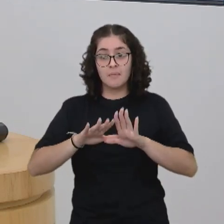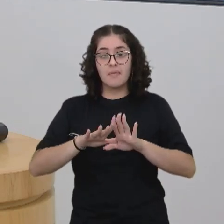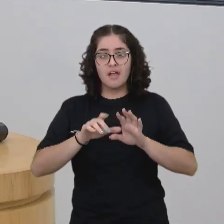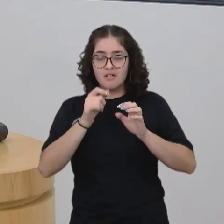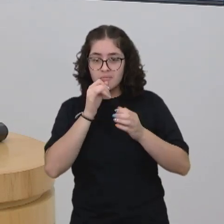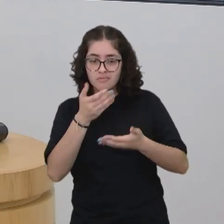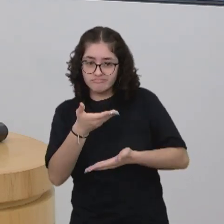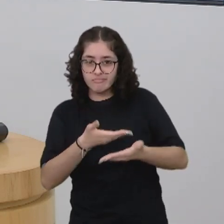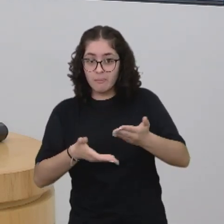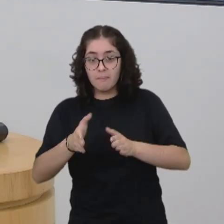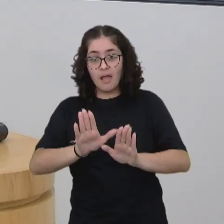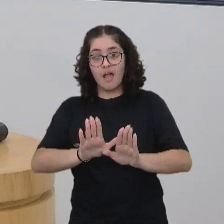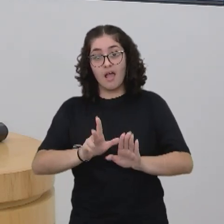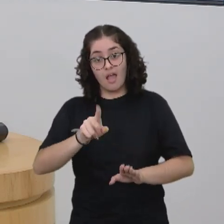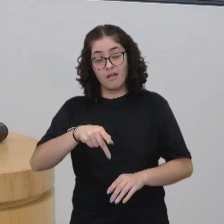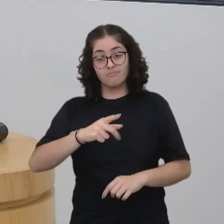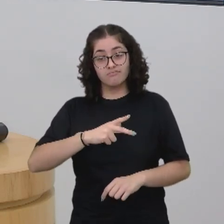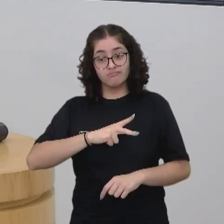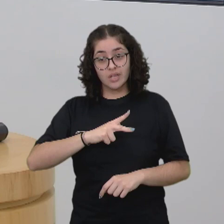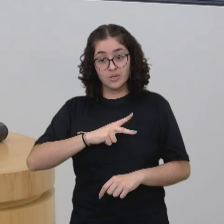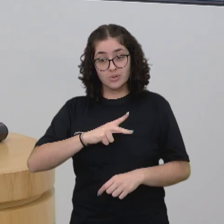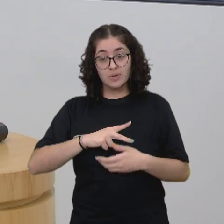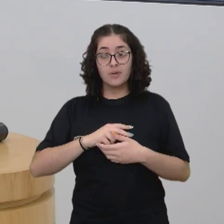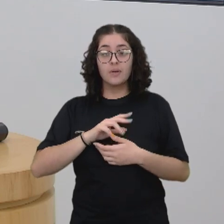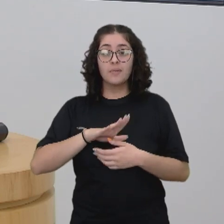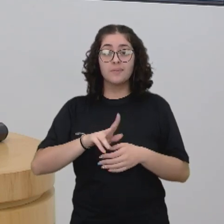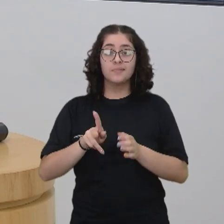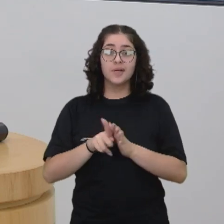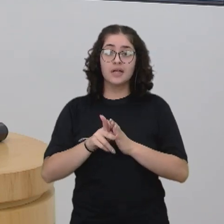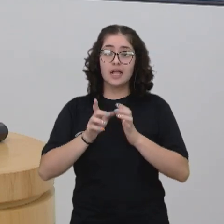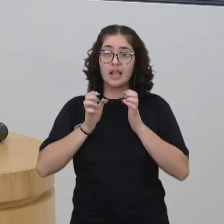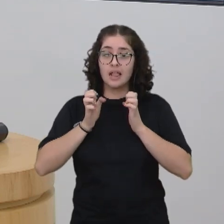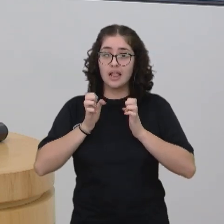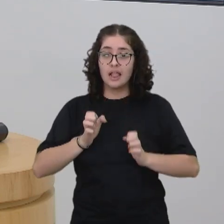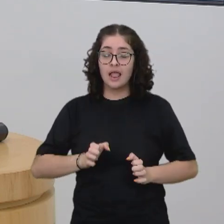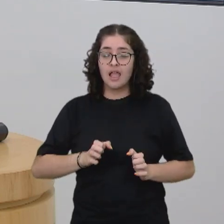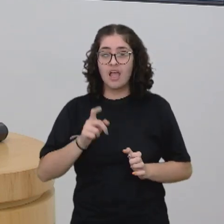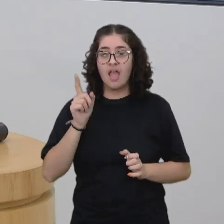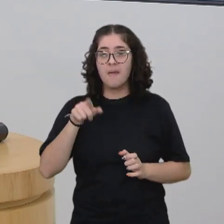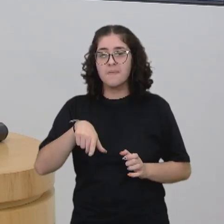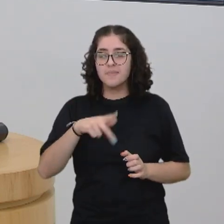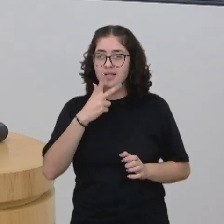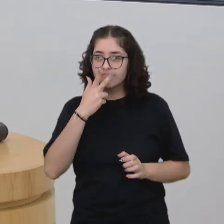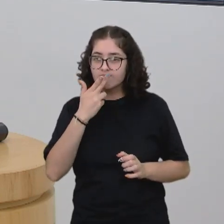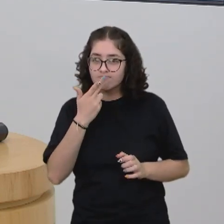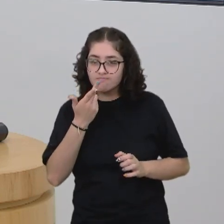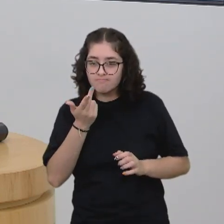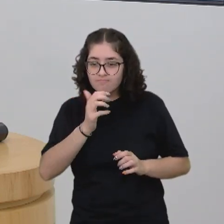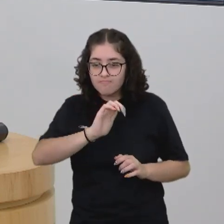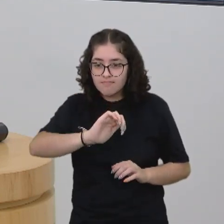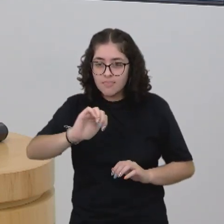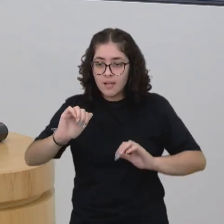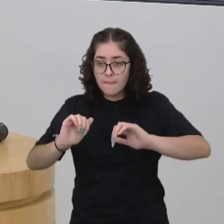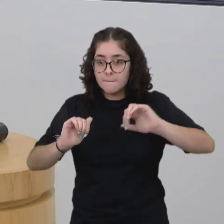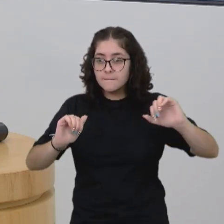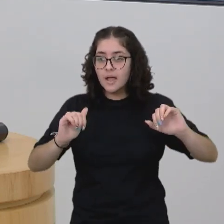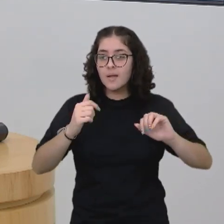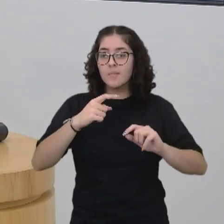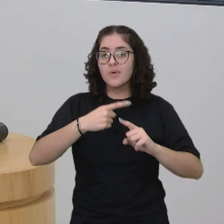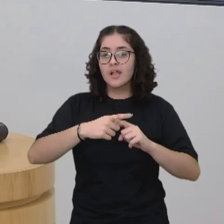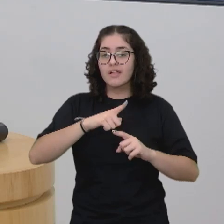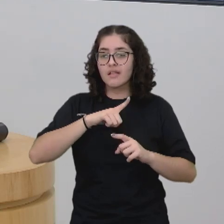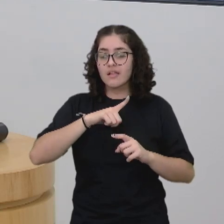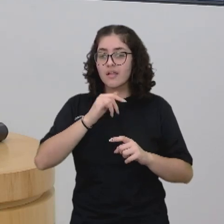compartilhada pessoal, a ética, ela é mais abrangente, porque a ética, ela é o conjunto